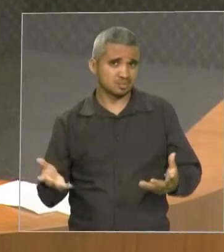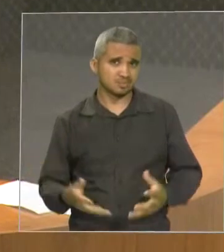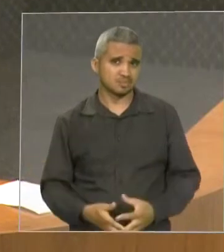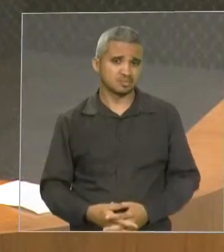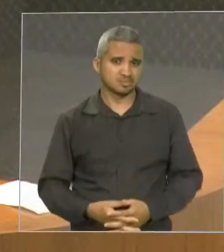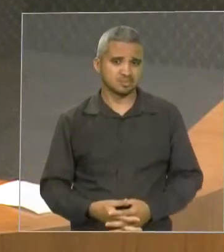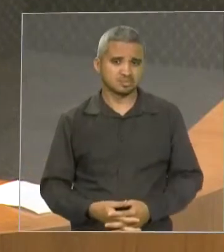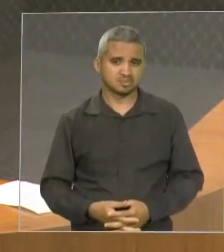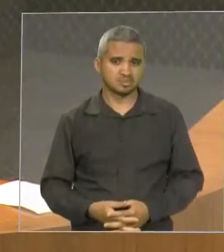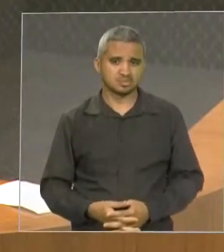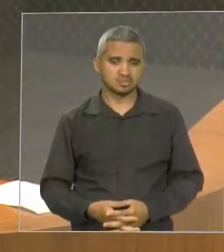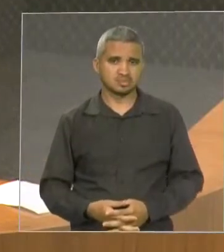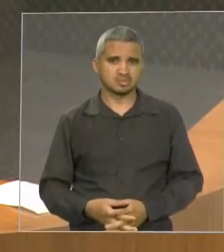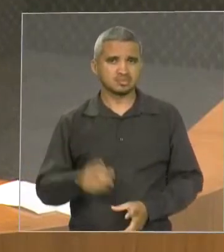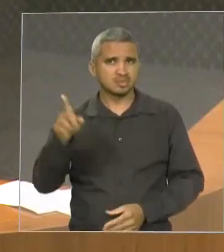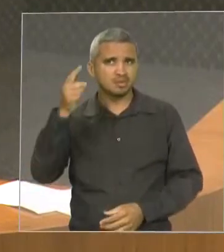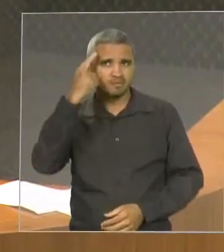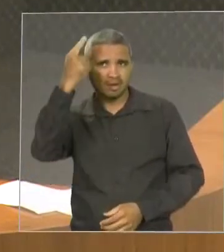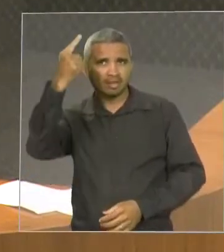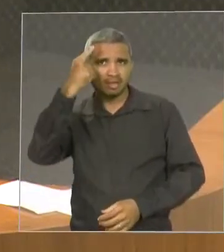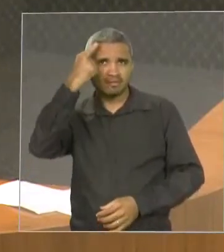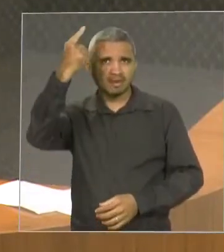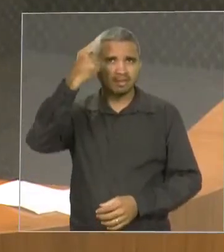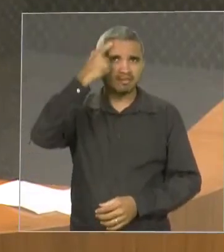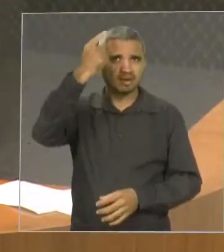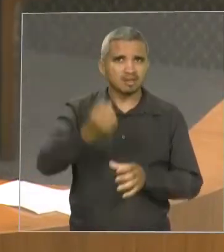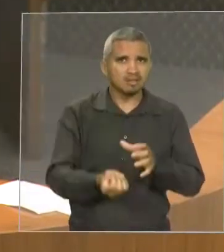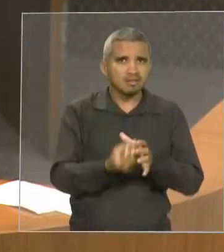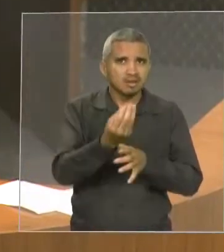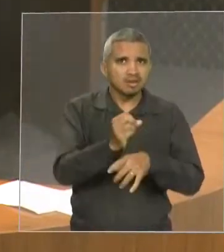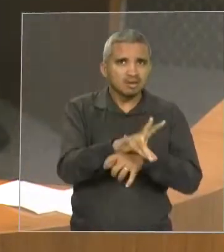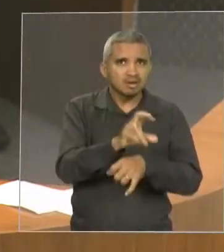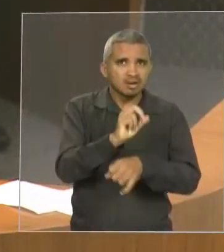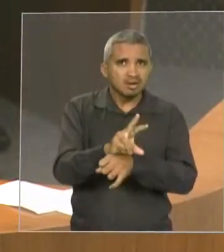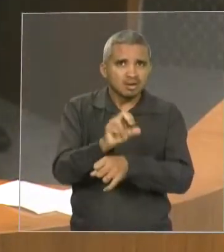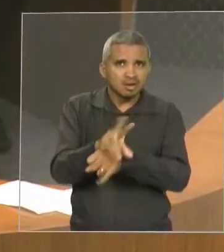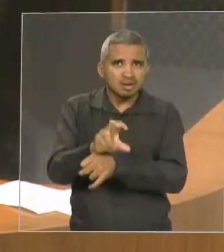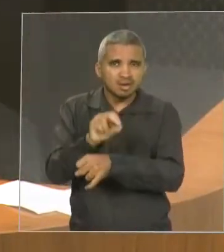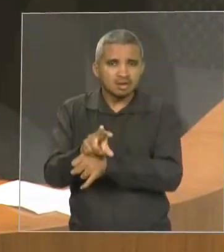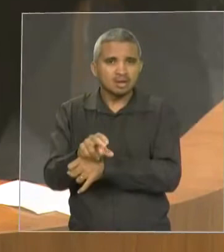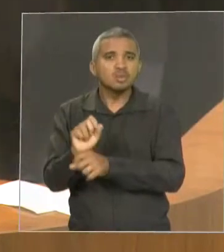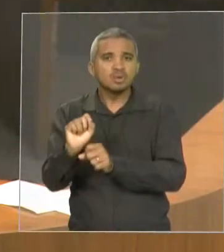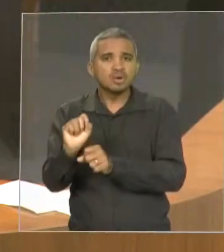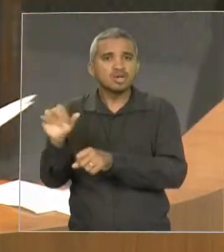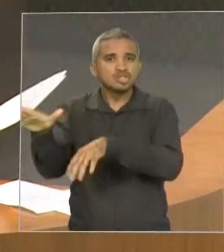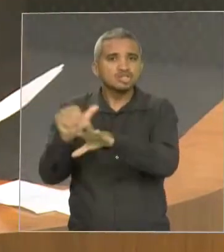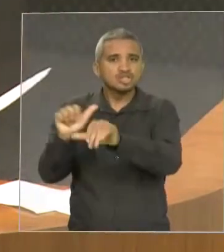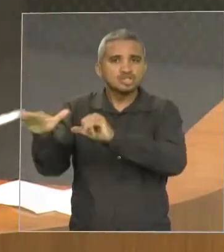Fica criando cargos para colocar gente do PCdoB.